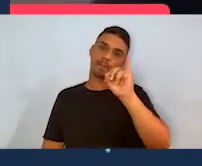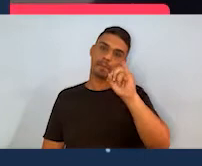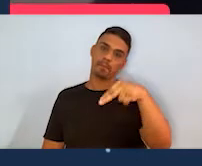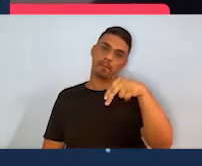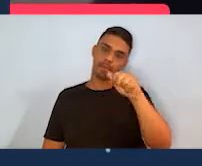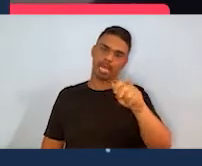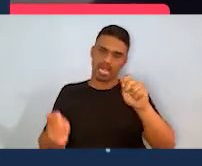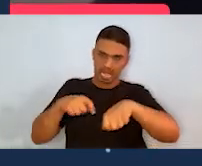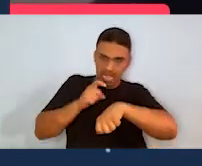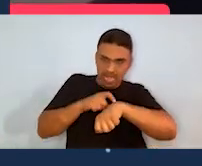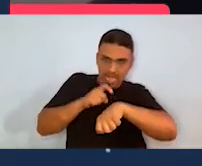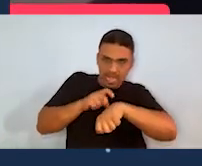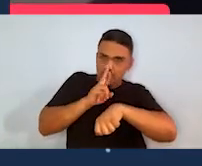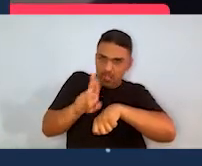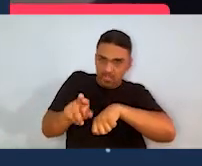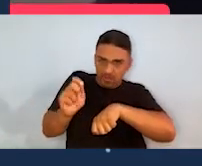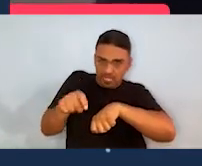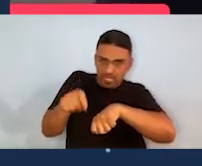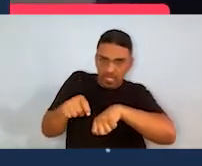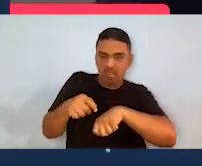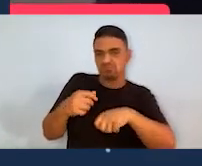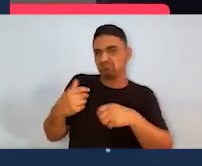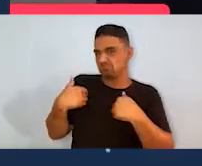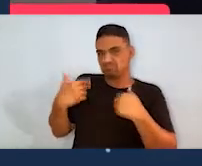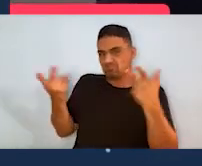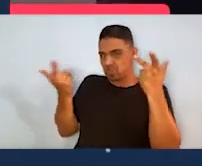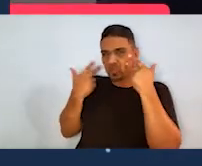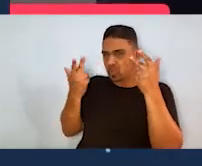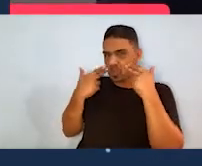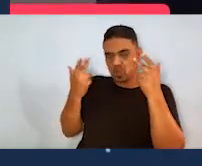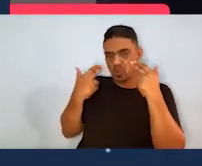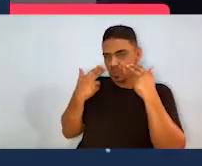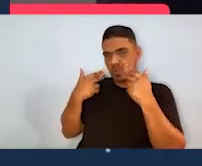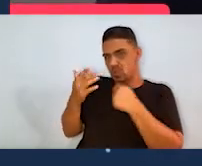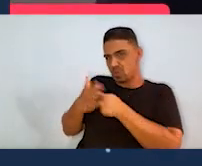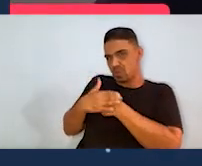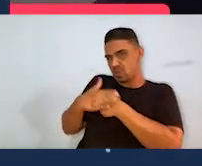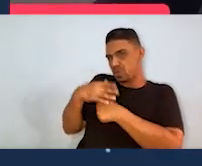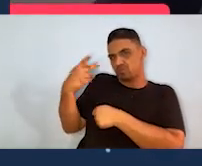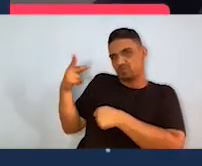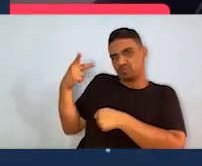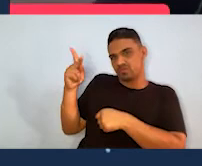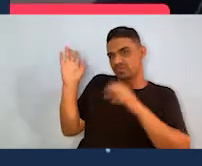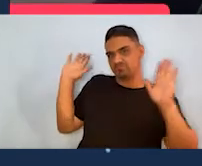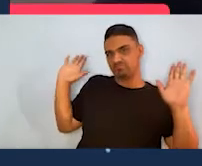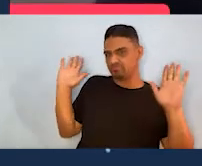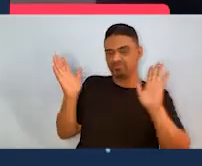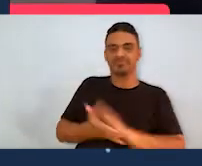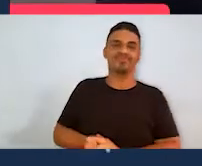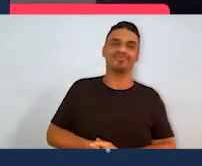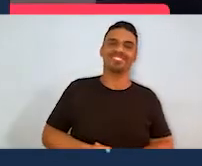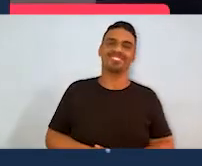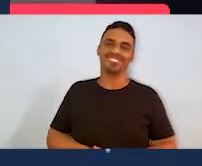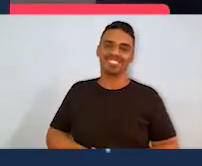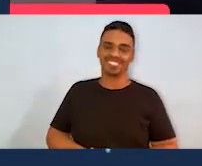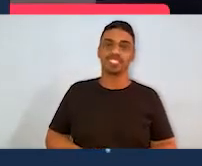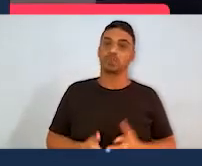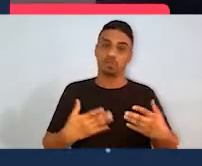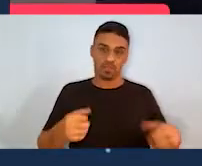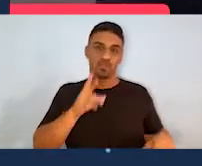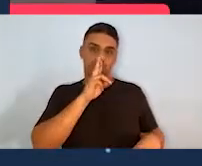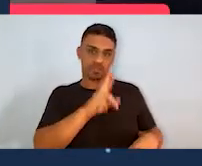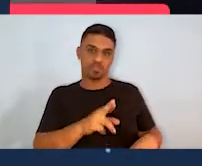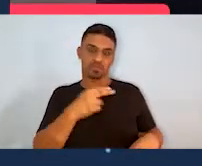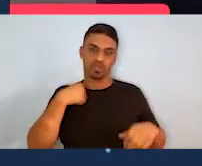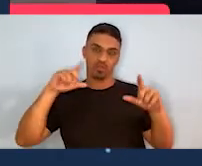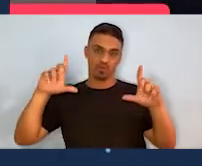uma pergunta, dá tempo da gente responder mais uma? Dá, para mim tá tranquilo, eu tô pelo tempo de vocês. Então, aqui, vamos